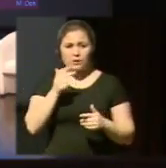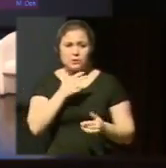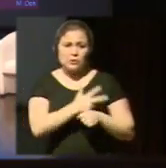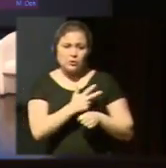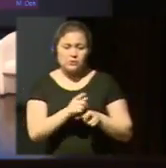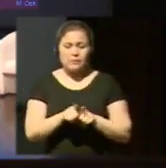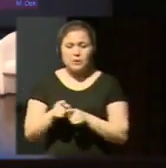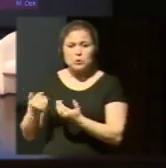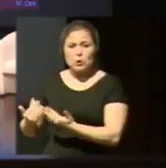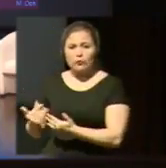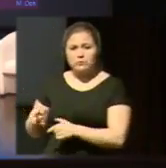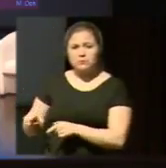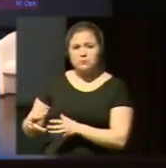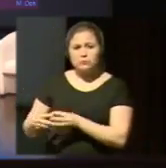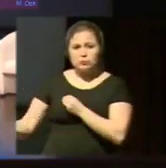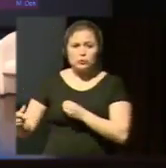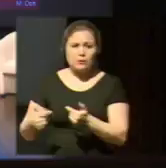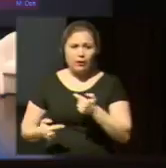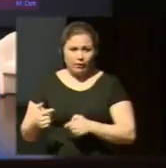jovens refugiados.